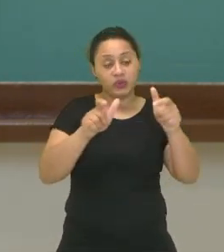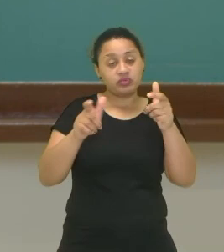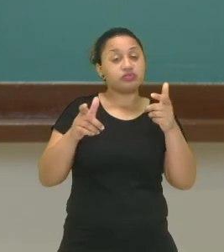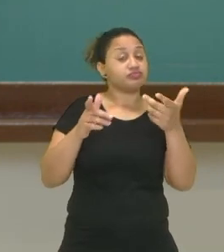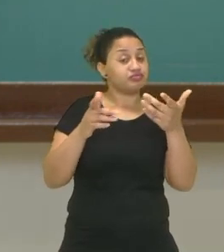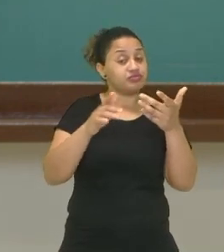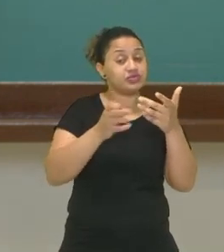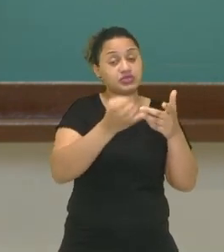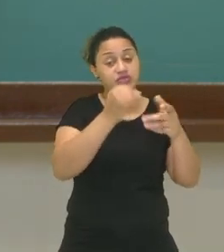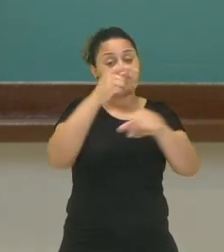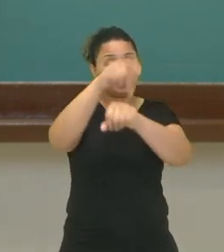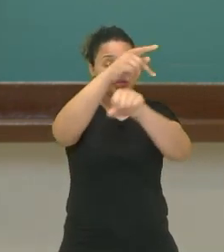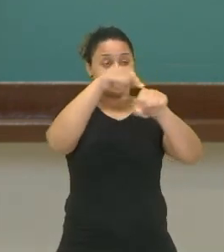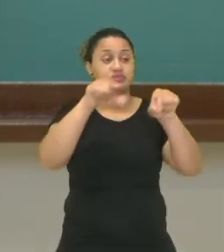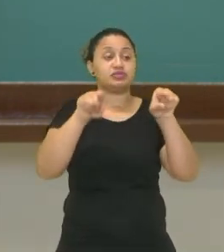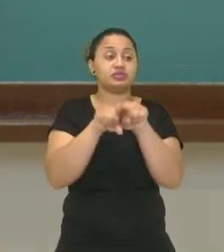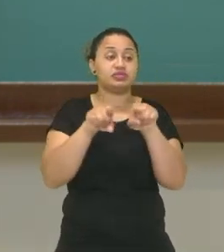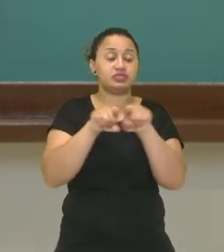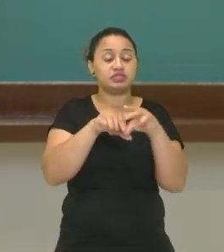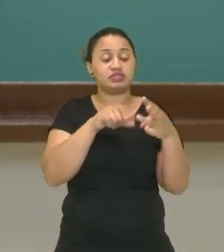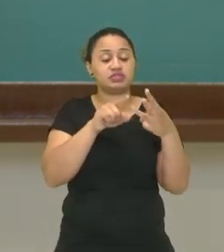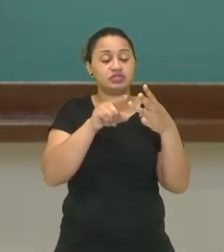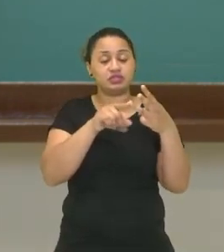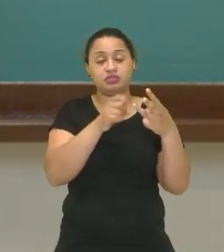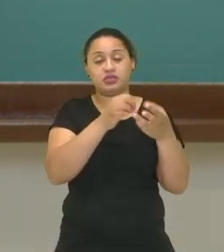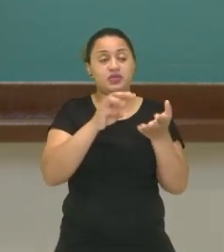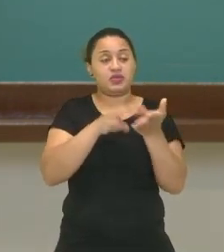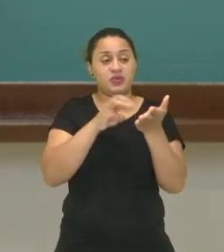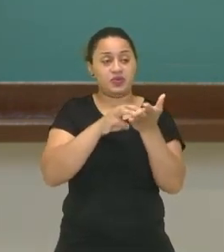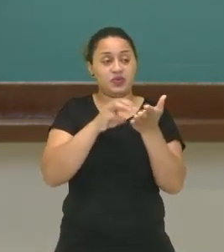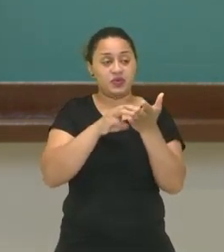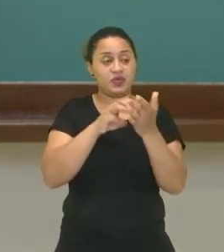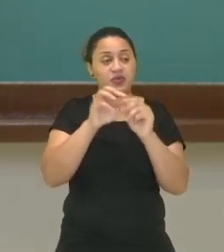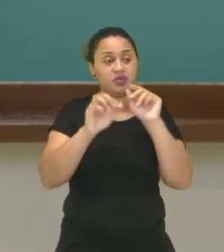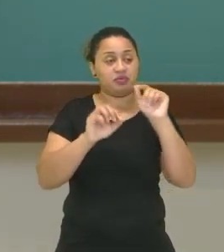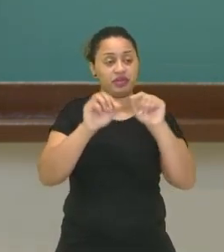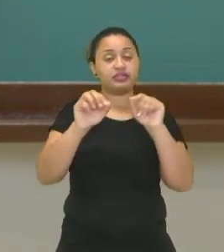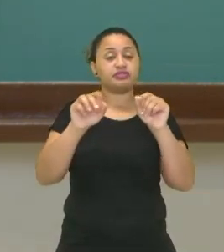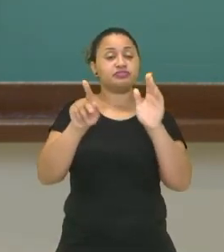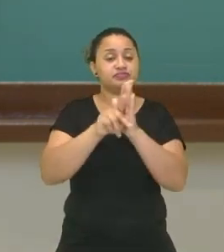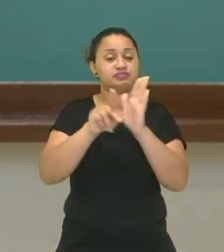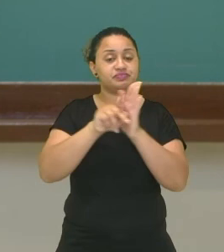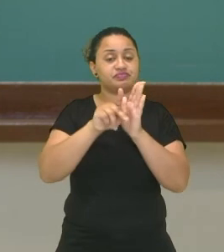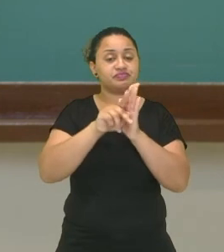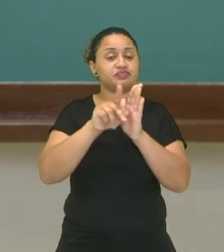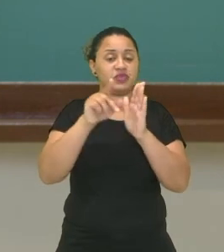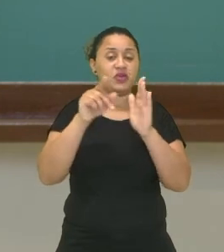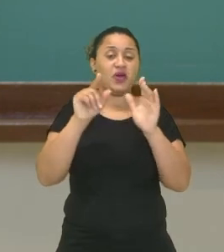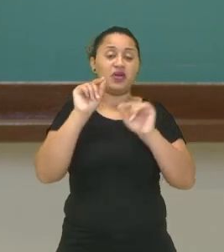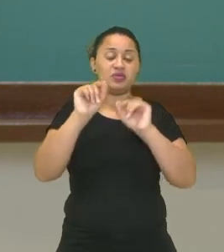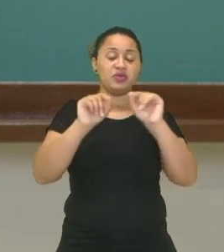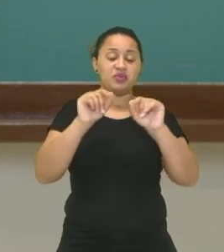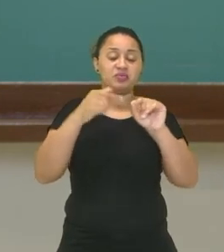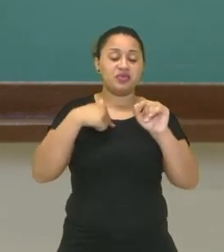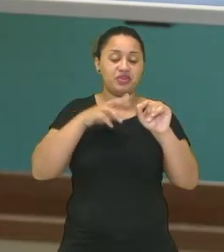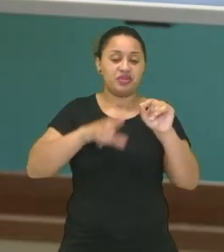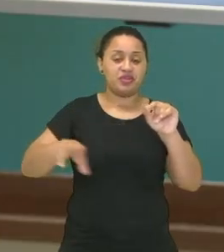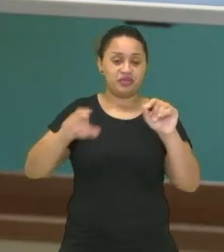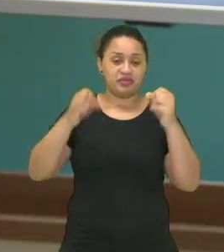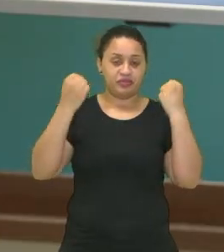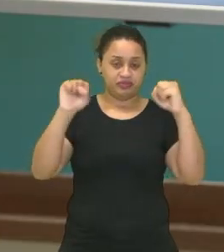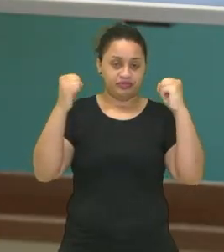alguns países e vimos alguns métodos ginásticos que eram utilizados.